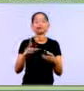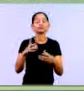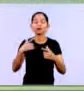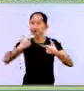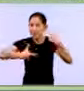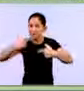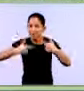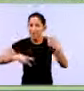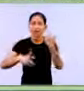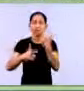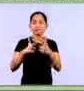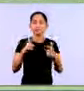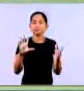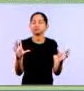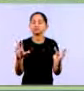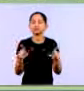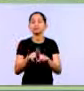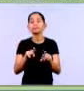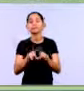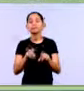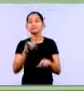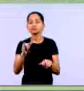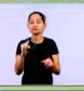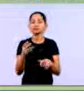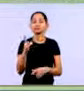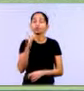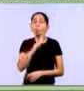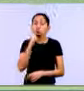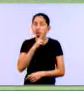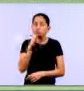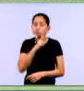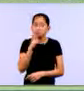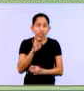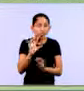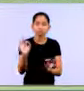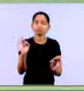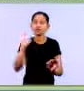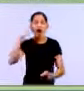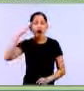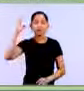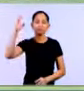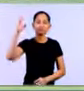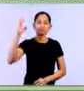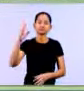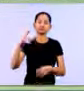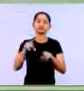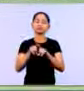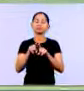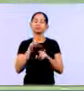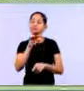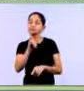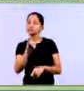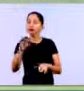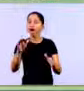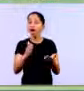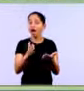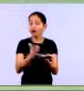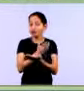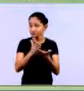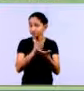para a realização de investimento público de caráter urgente e ainda a hipótese de relevante